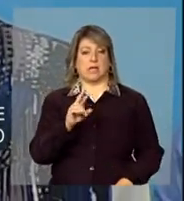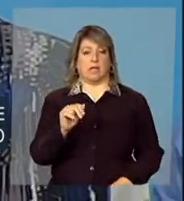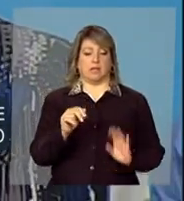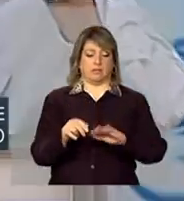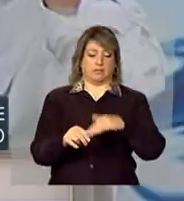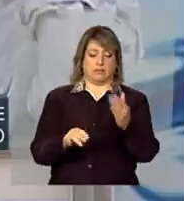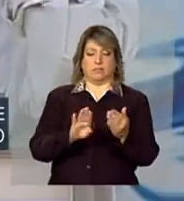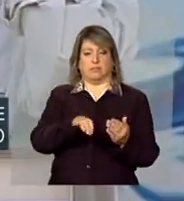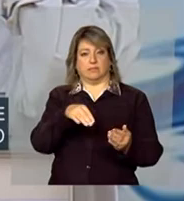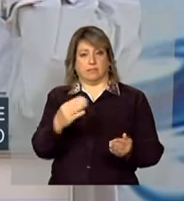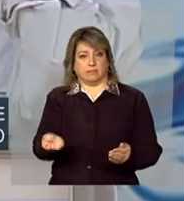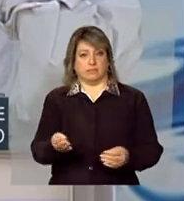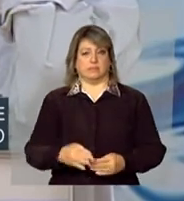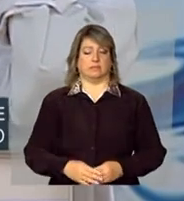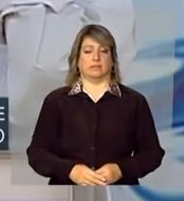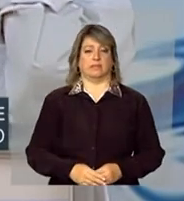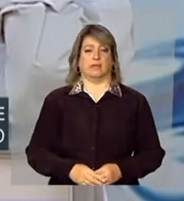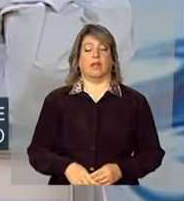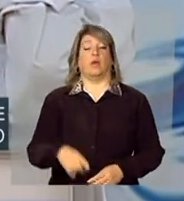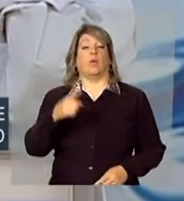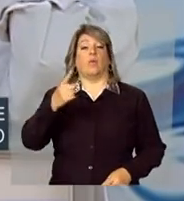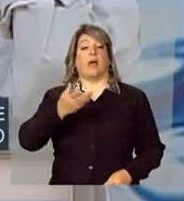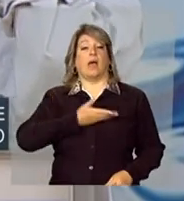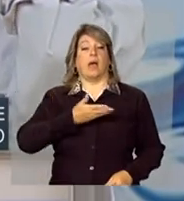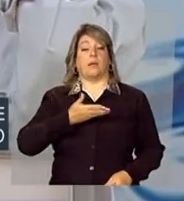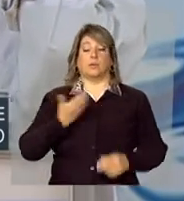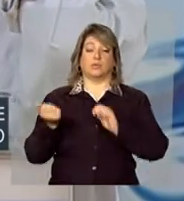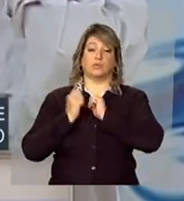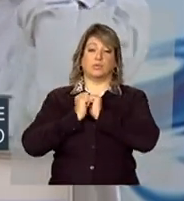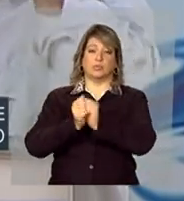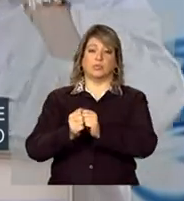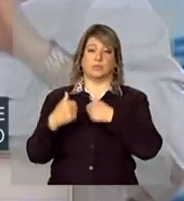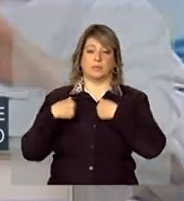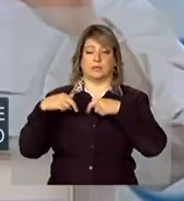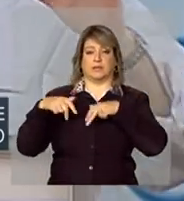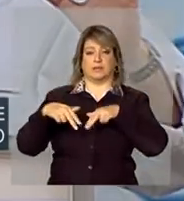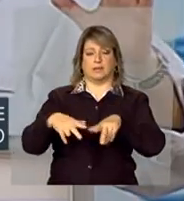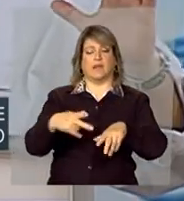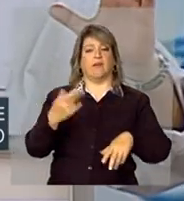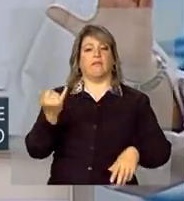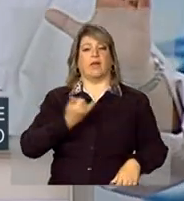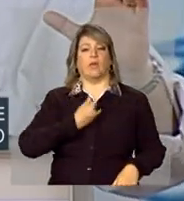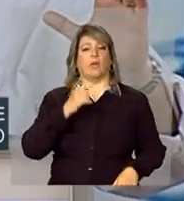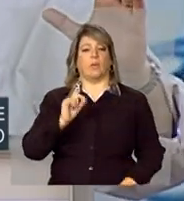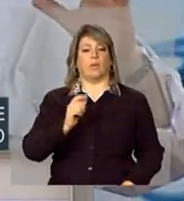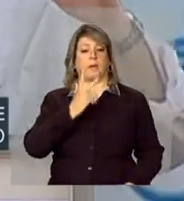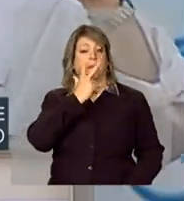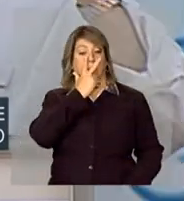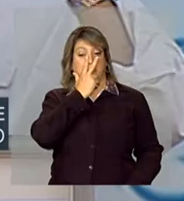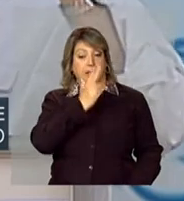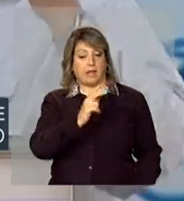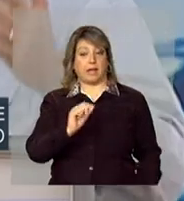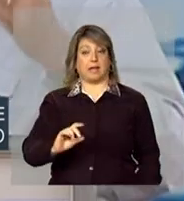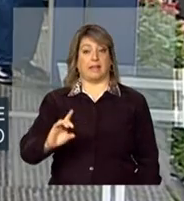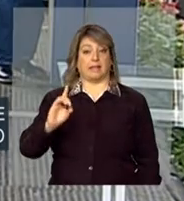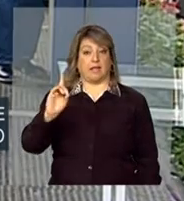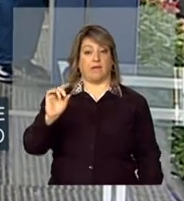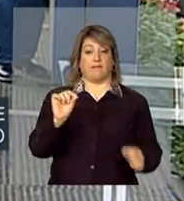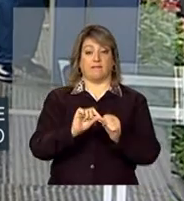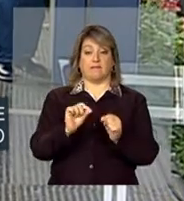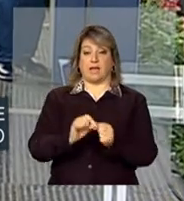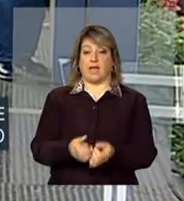lado e outra da outra. E um amigo que andava comigo dizia: parece que Deus fez